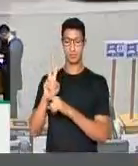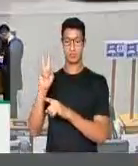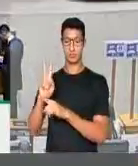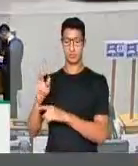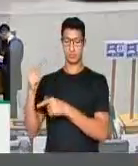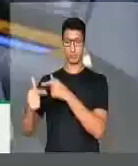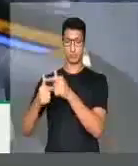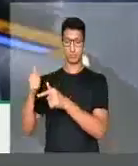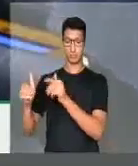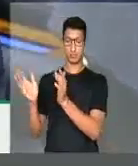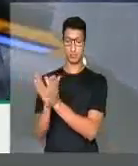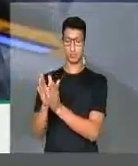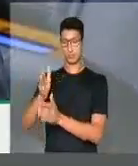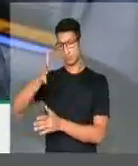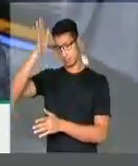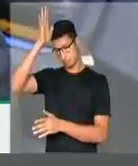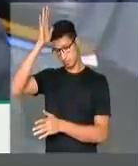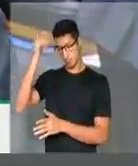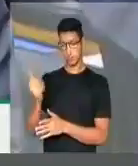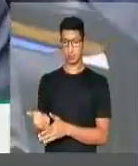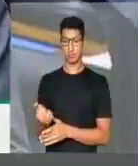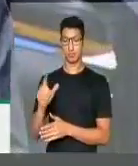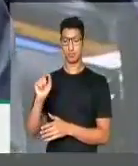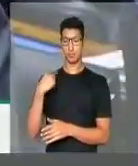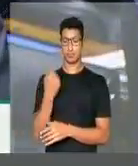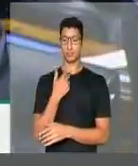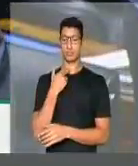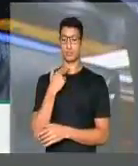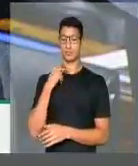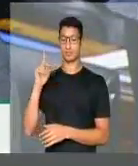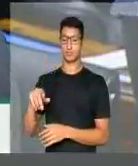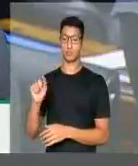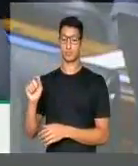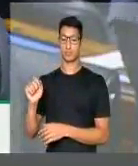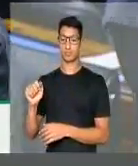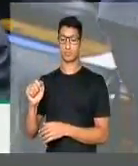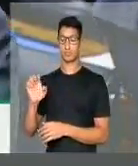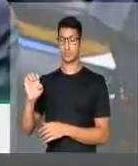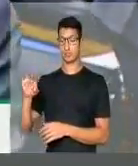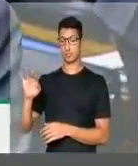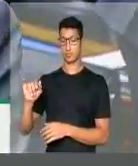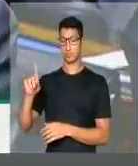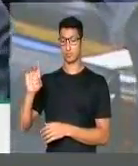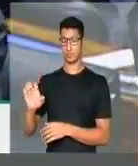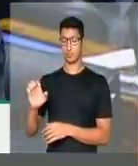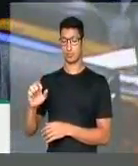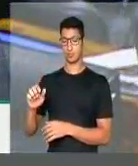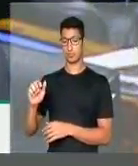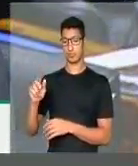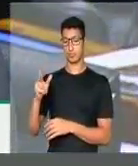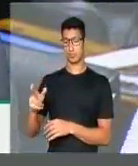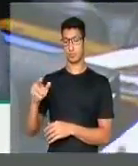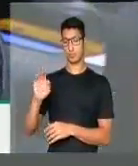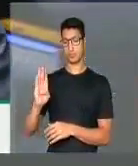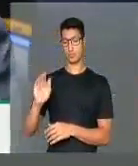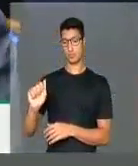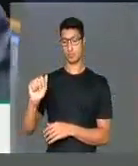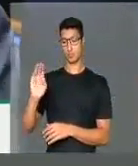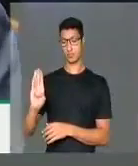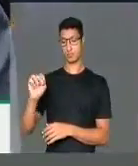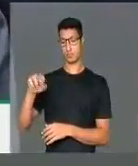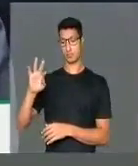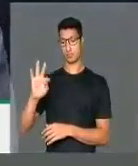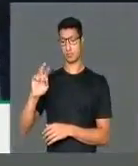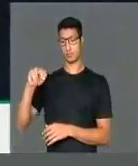preservar as atividades do Corpo de Bombeiros. No que nós não podemos, senhor presidente, é que uma entidade privada como a BNTN,